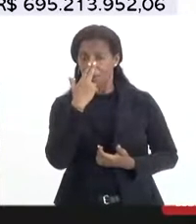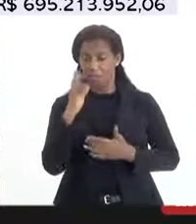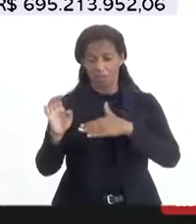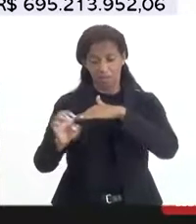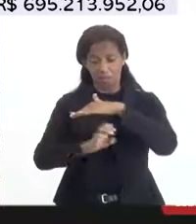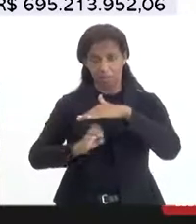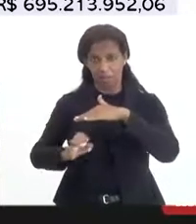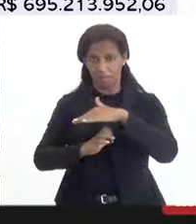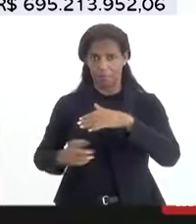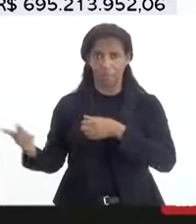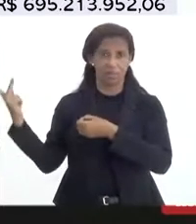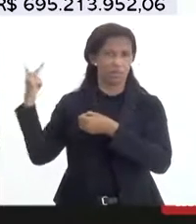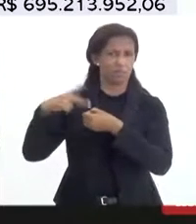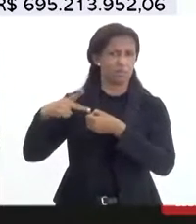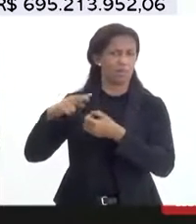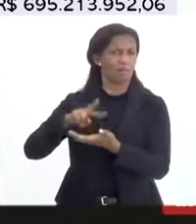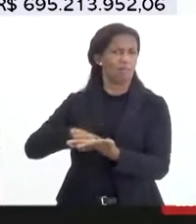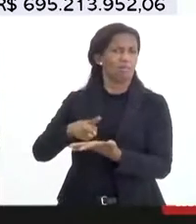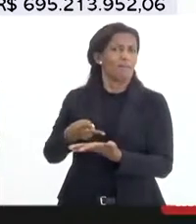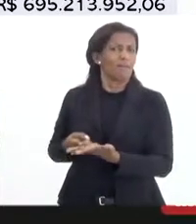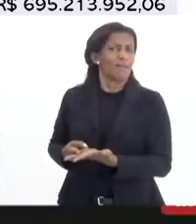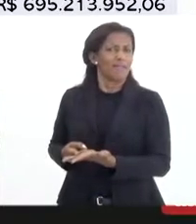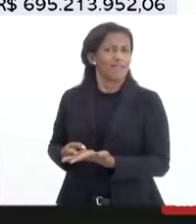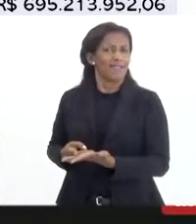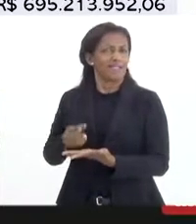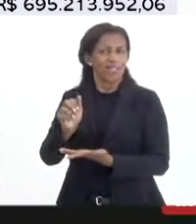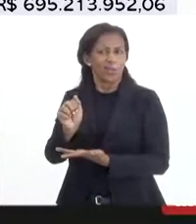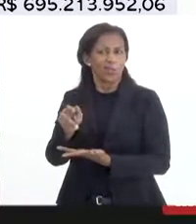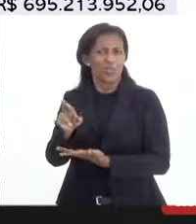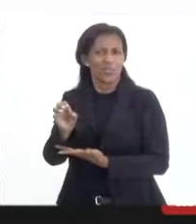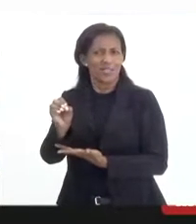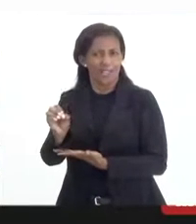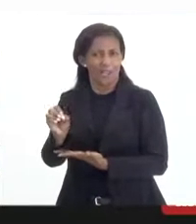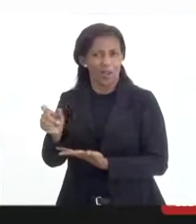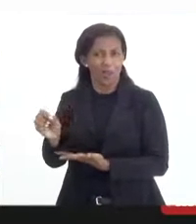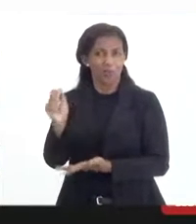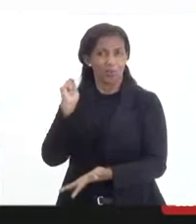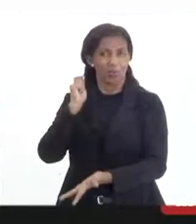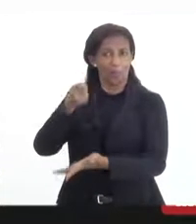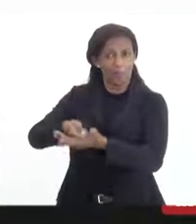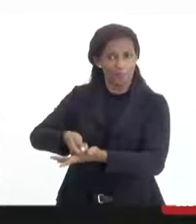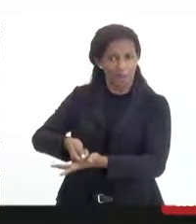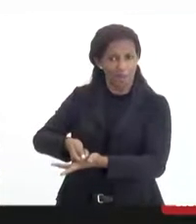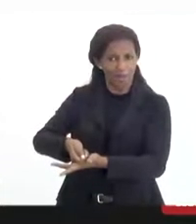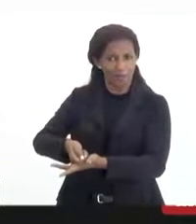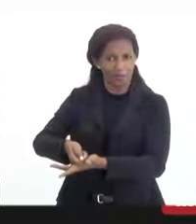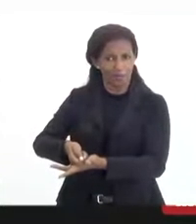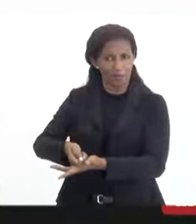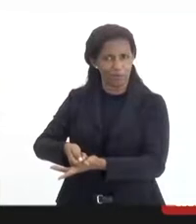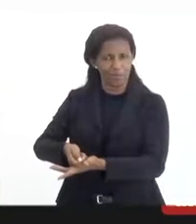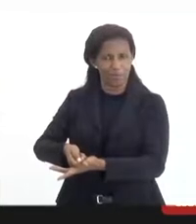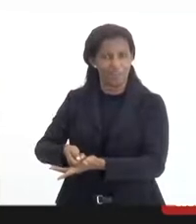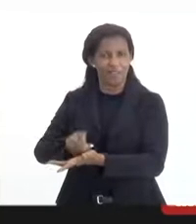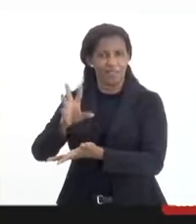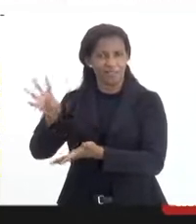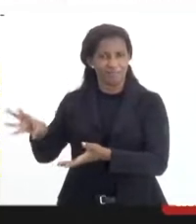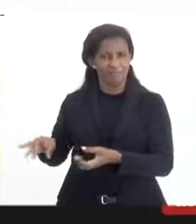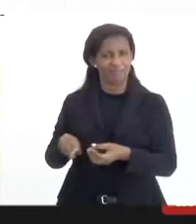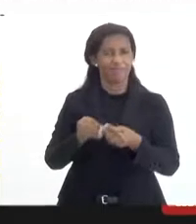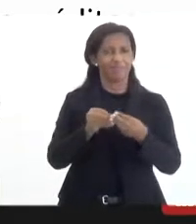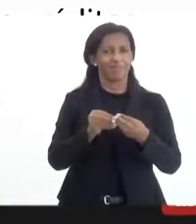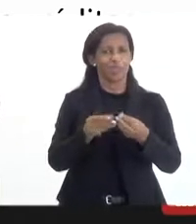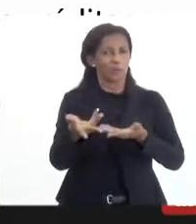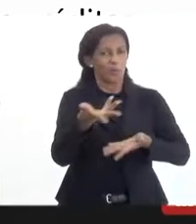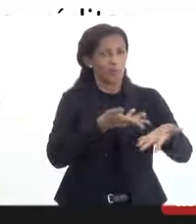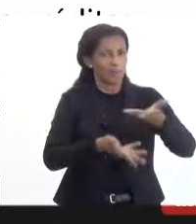empresas de petróleo interpretam, inclusive, que os autos de infração pagos, que seriam, assim, atribuídos a um campo com